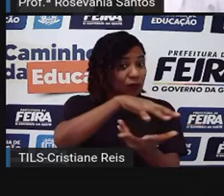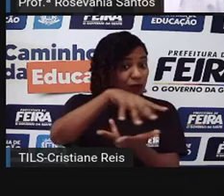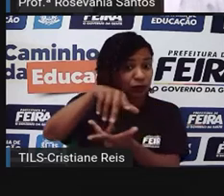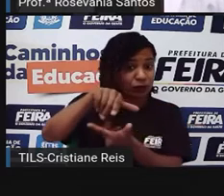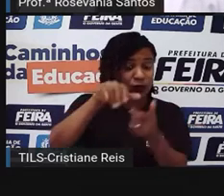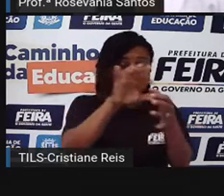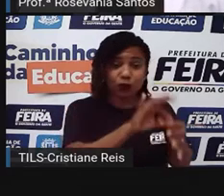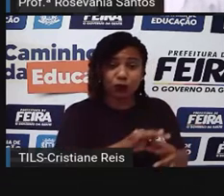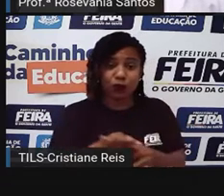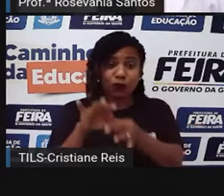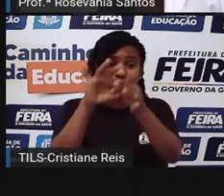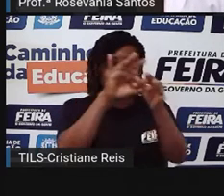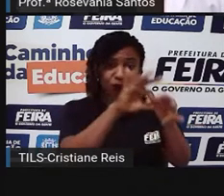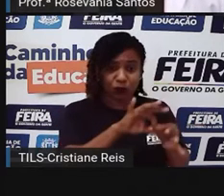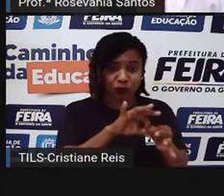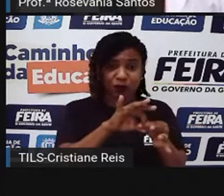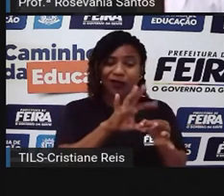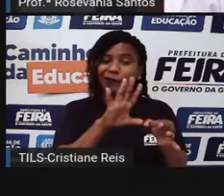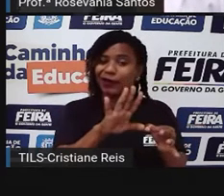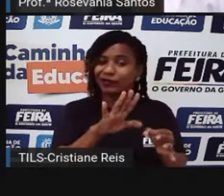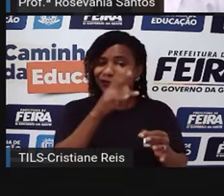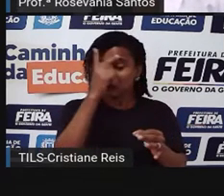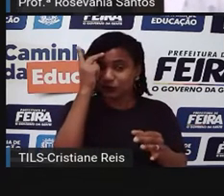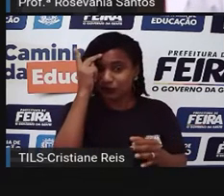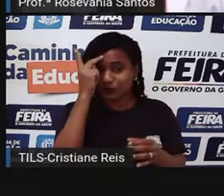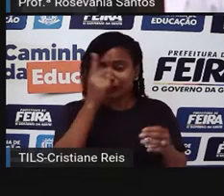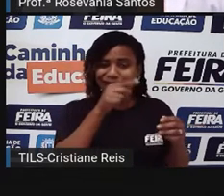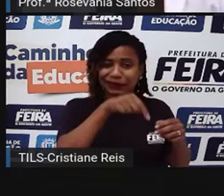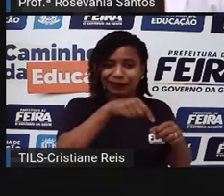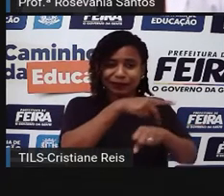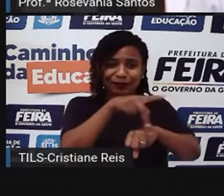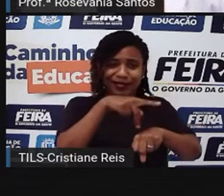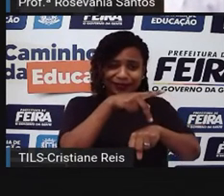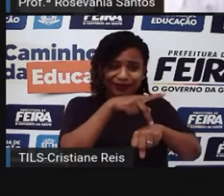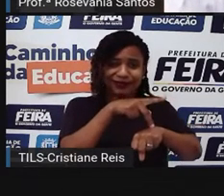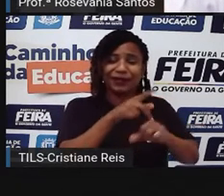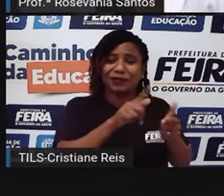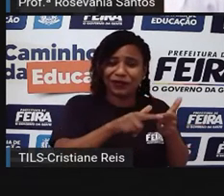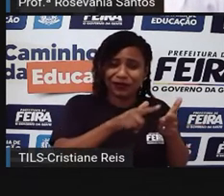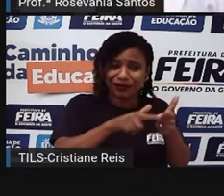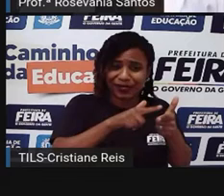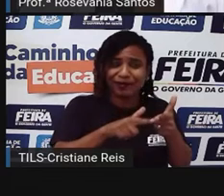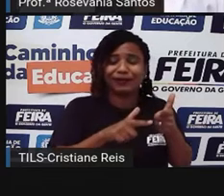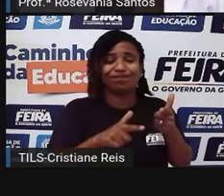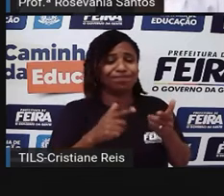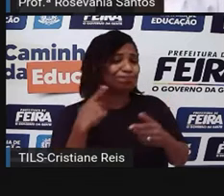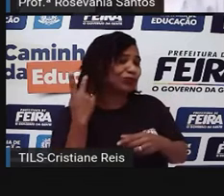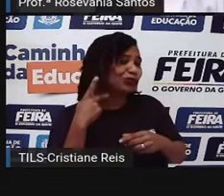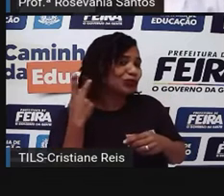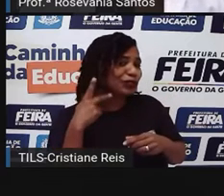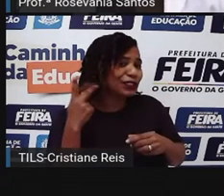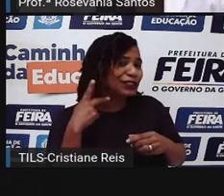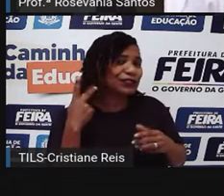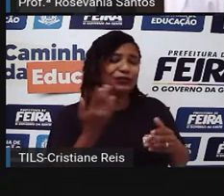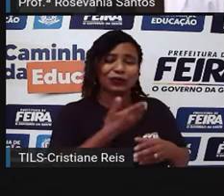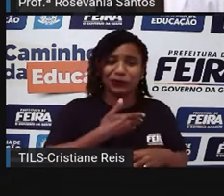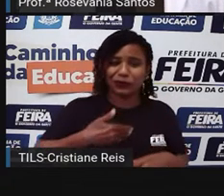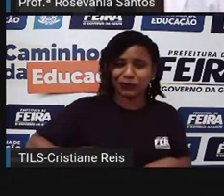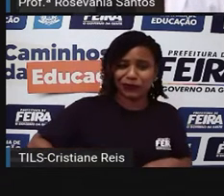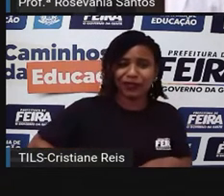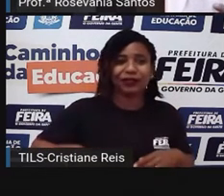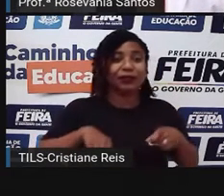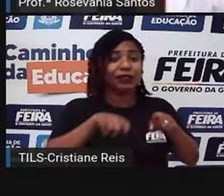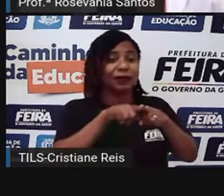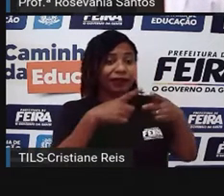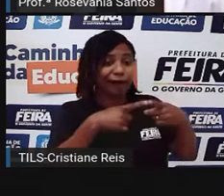fugindo das guerras, fugindo dos problemas políticos que tem, né, nos seus países. A gente